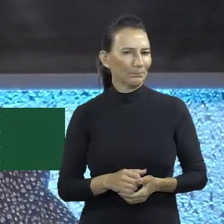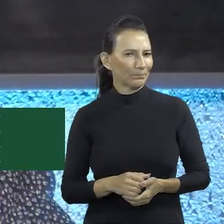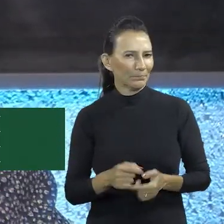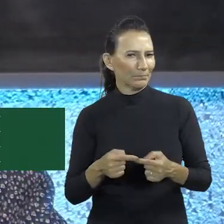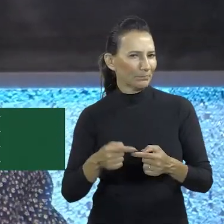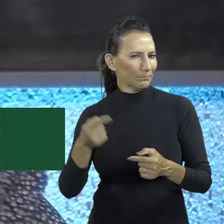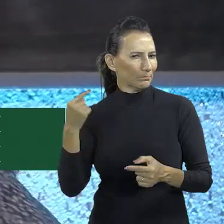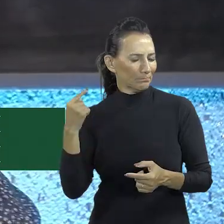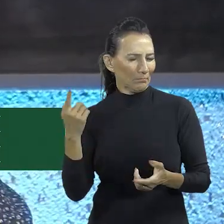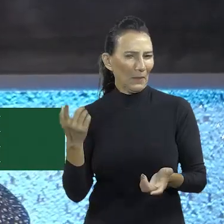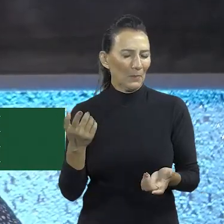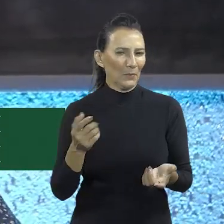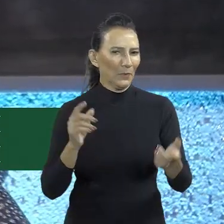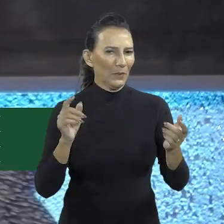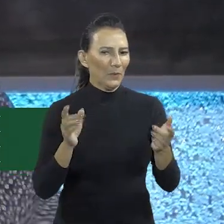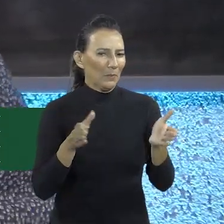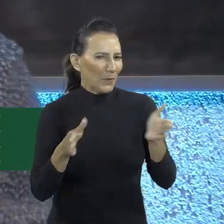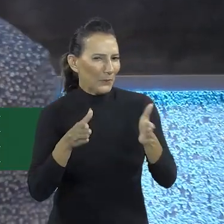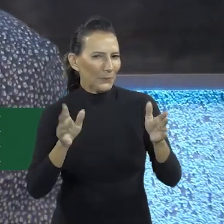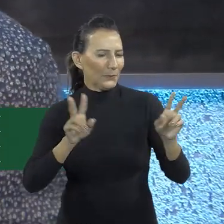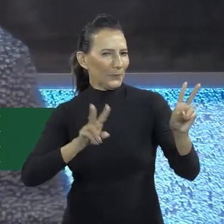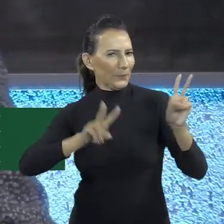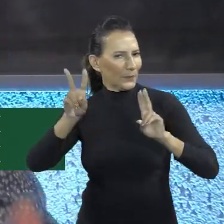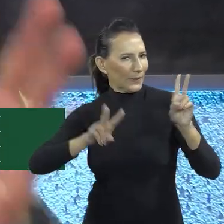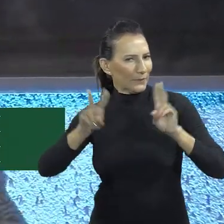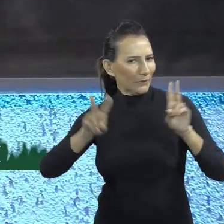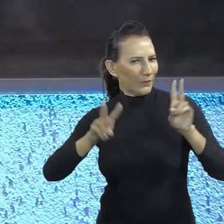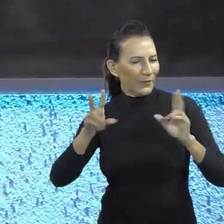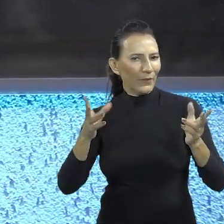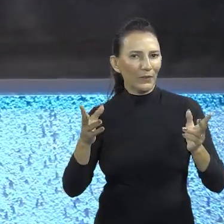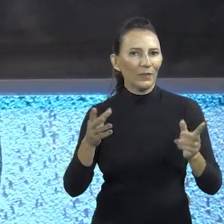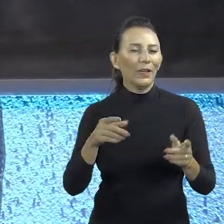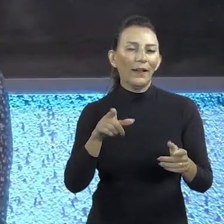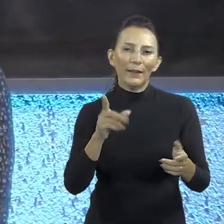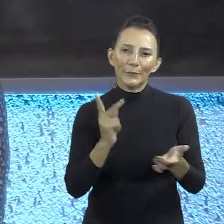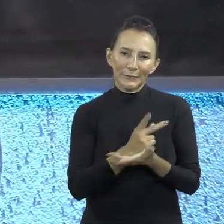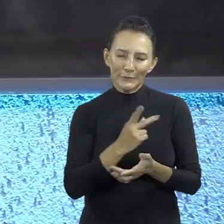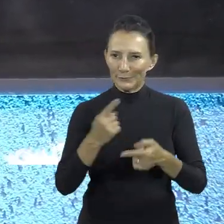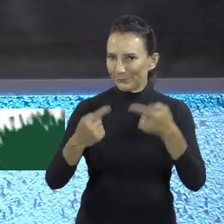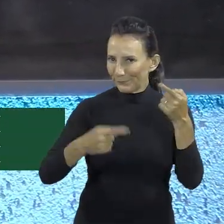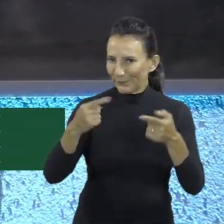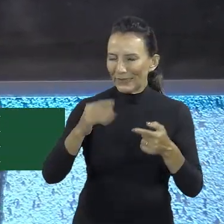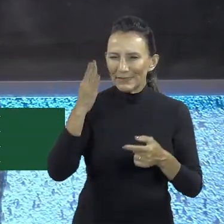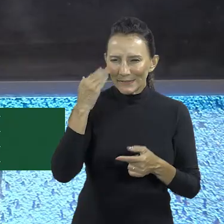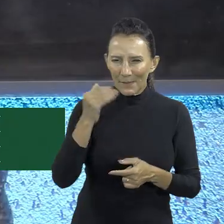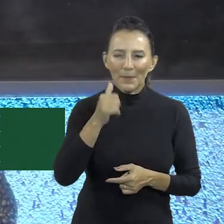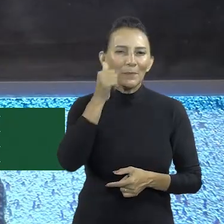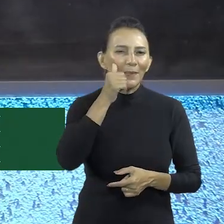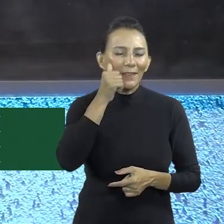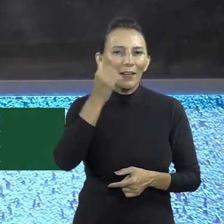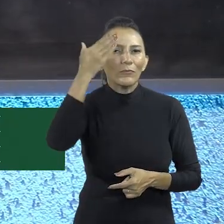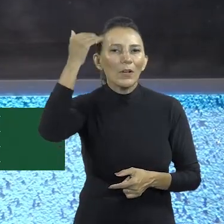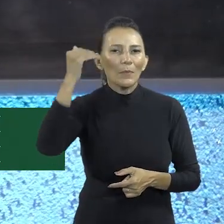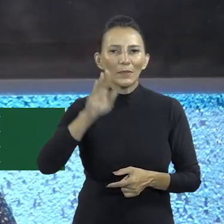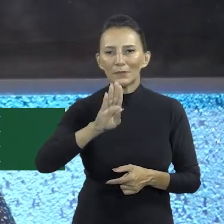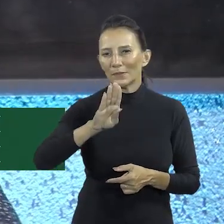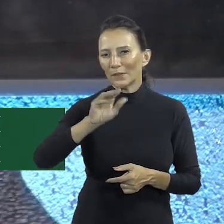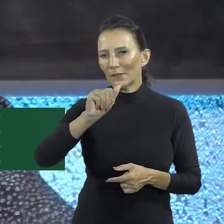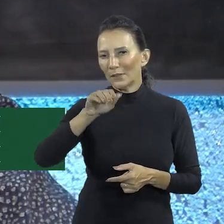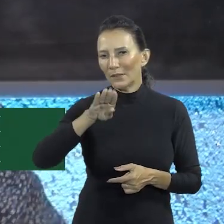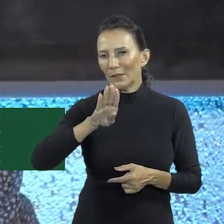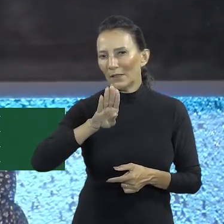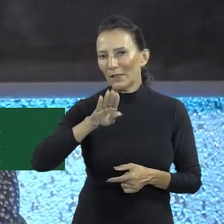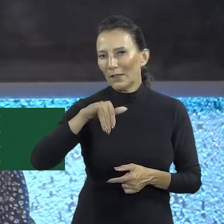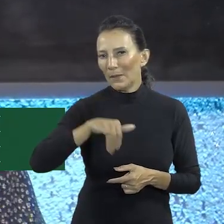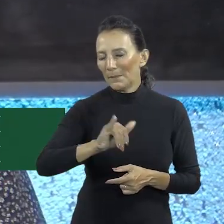teve um assunto aí polêmico aí, que a Baby do Brasil, eu gosto muito dela, ela andou servindo a